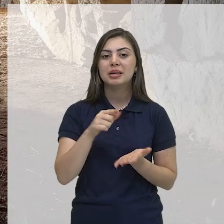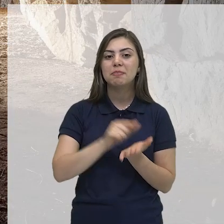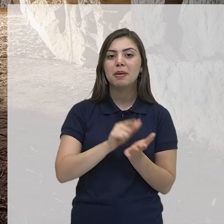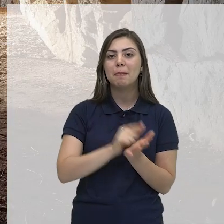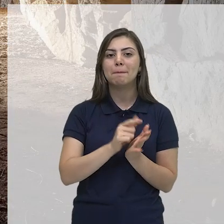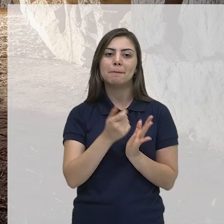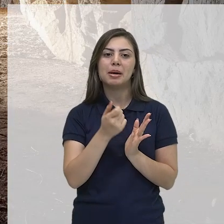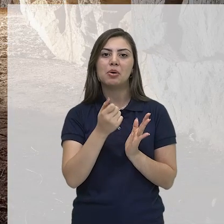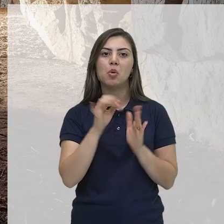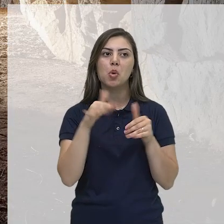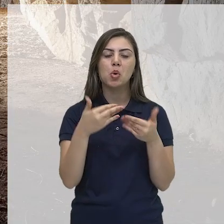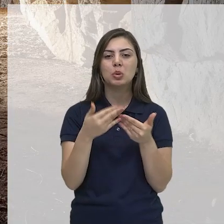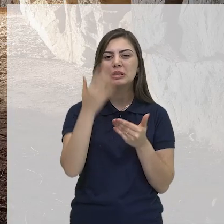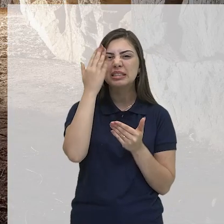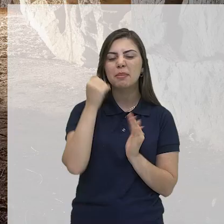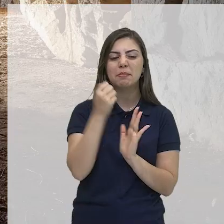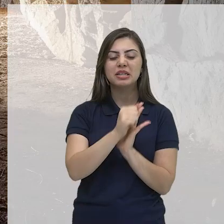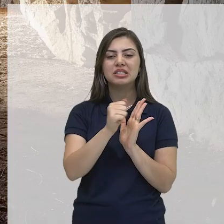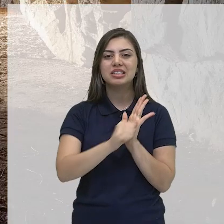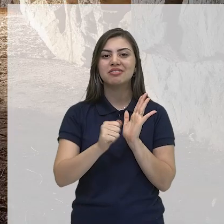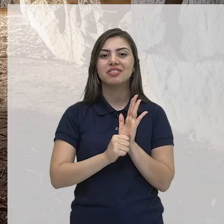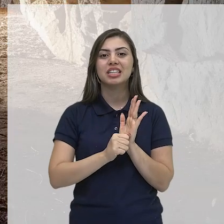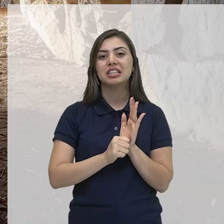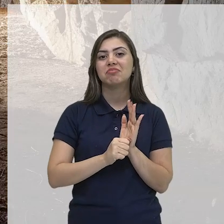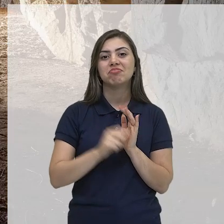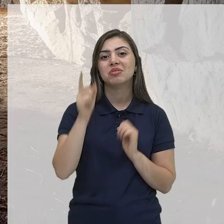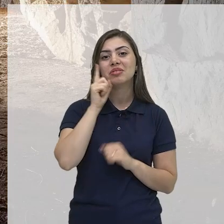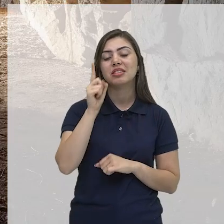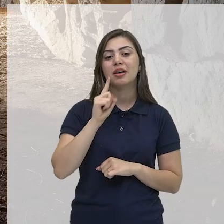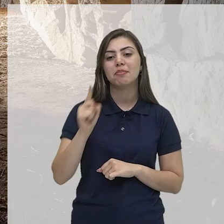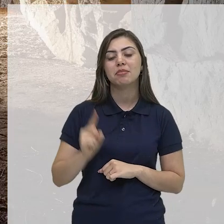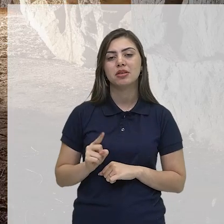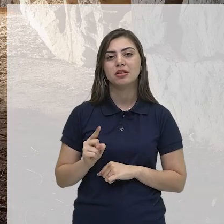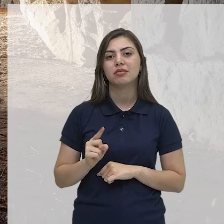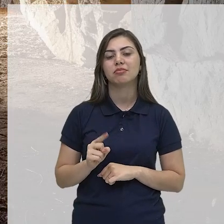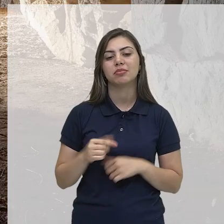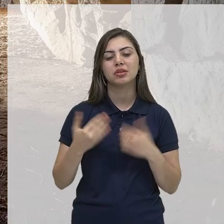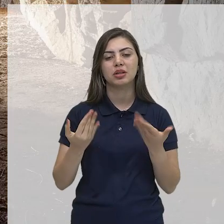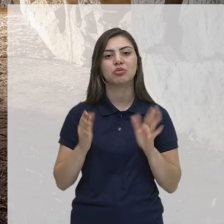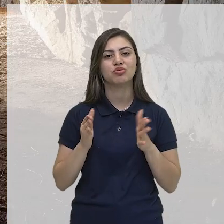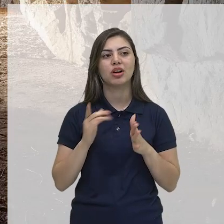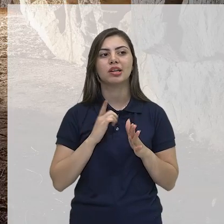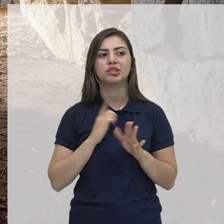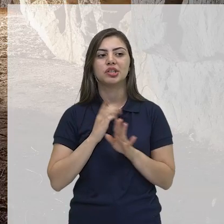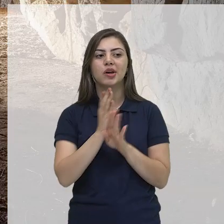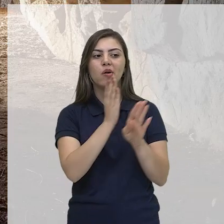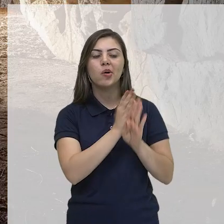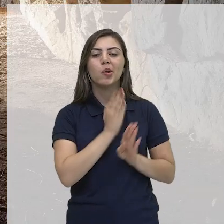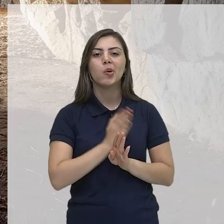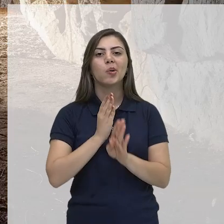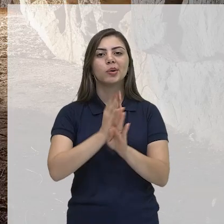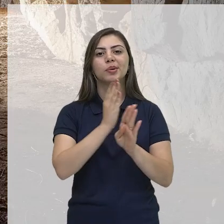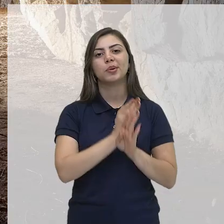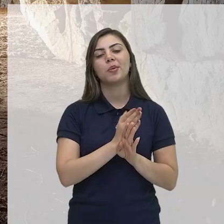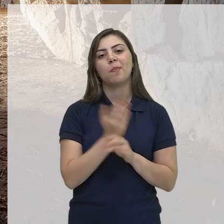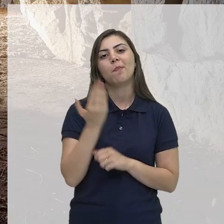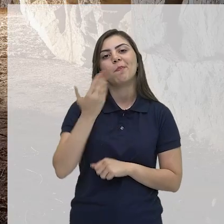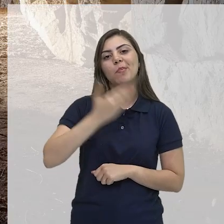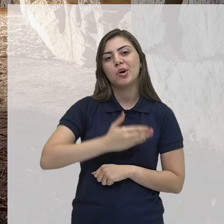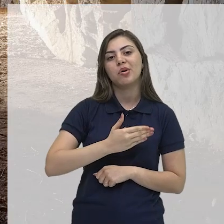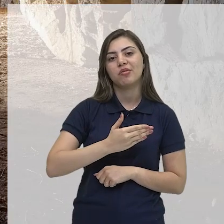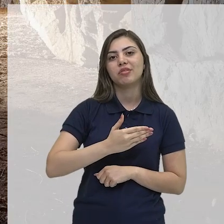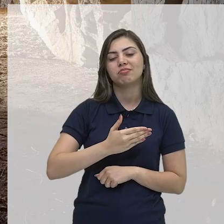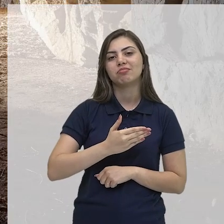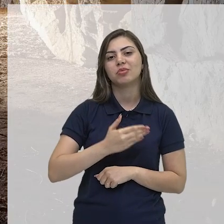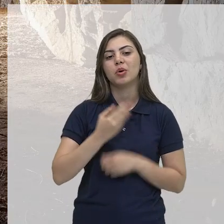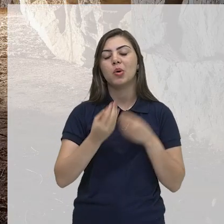desse momento, né? Existem elementos que são encontrados, que já foram encontrados, né, e que trazem essa ideia